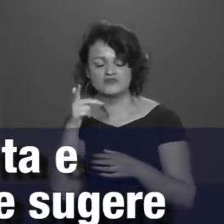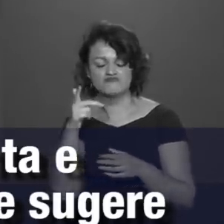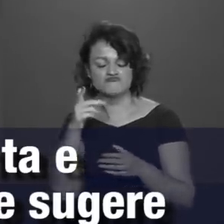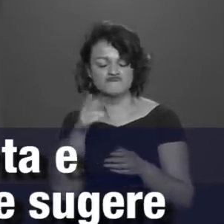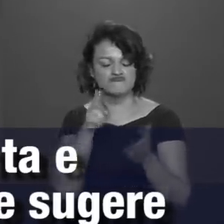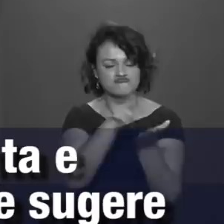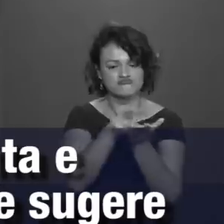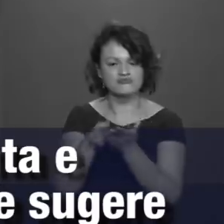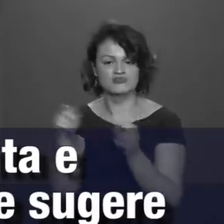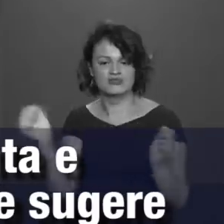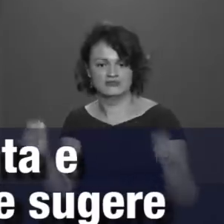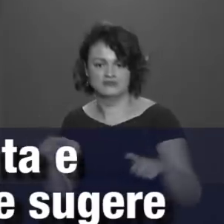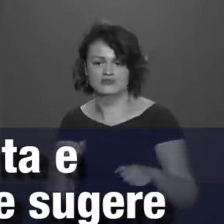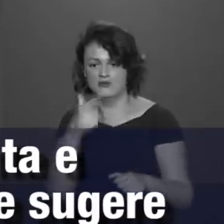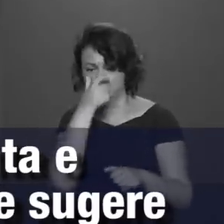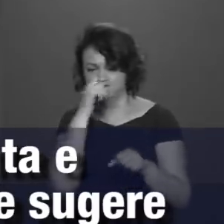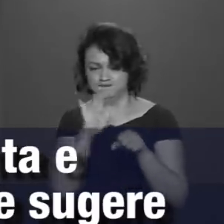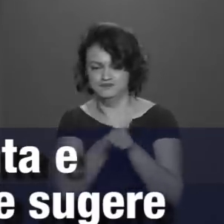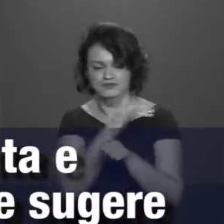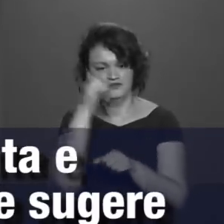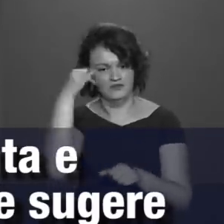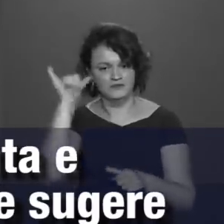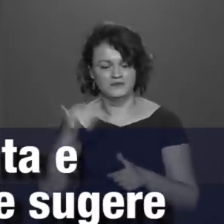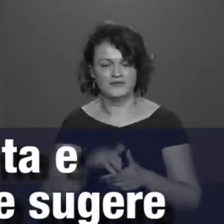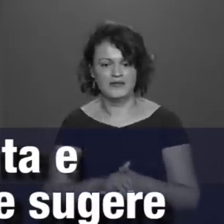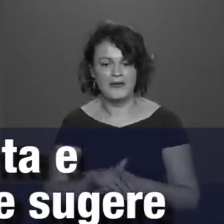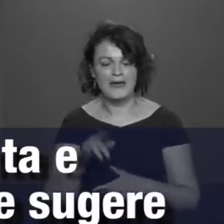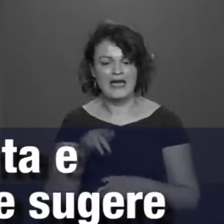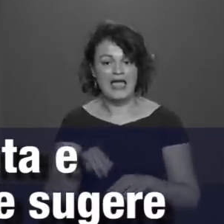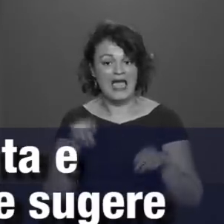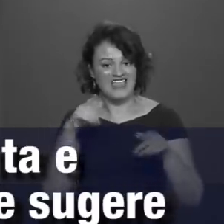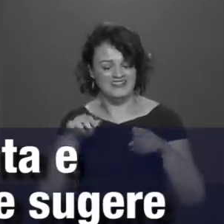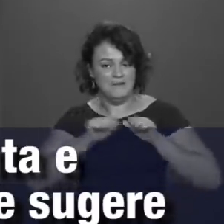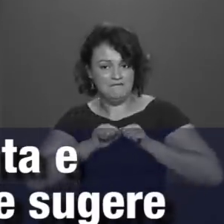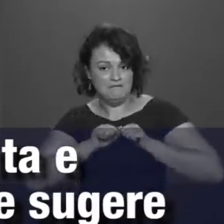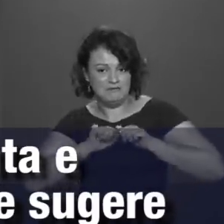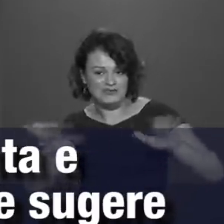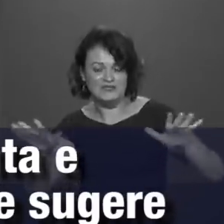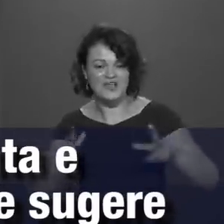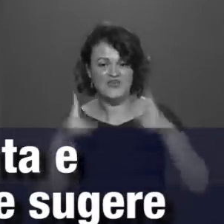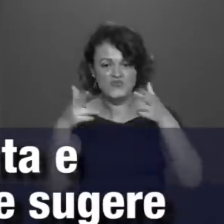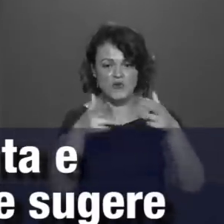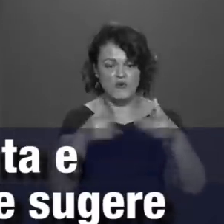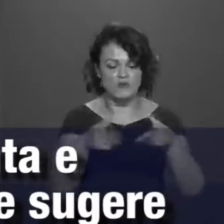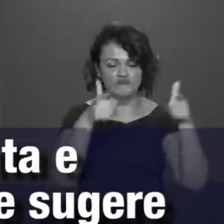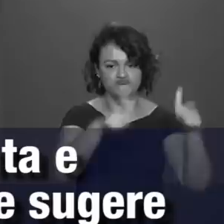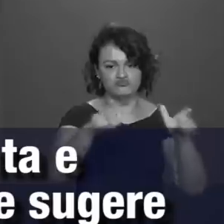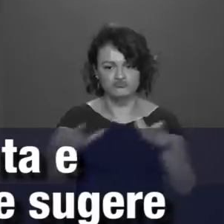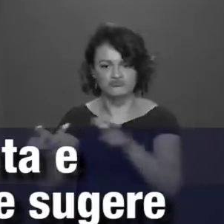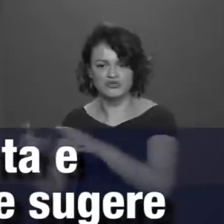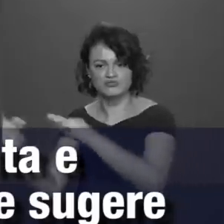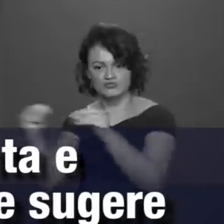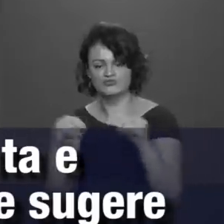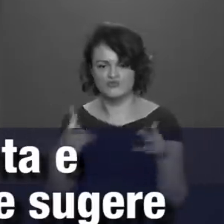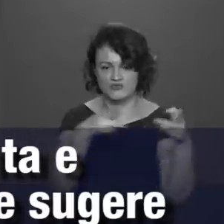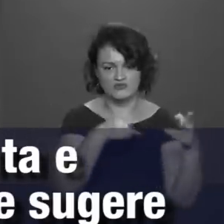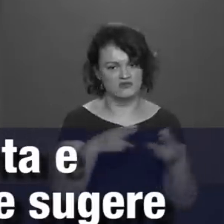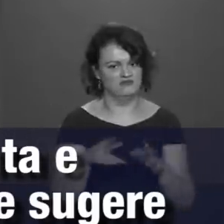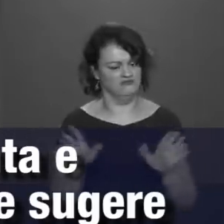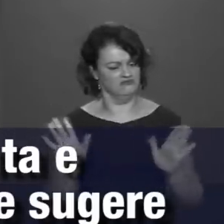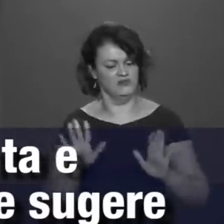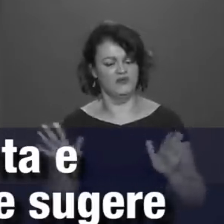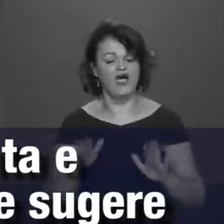de afastamento social não visam impedir a transmissão do vírus, e sim proteger o sistema de saúde contra uma